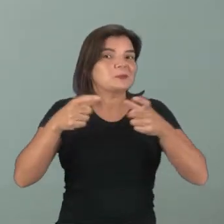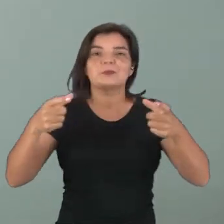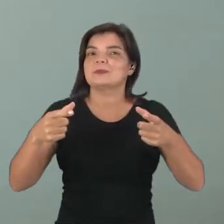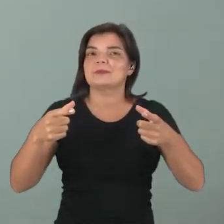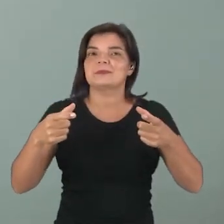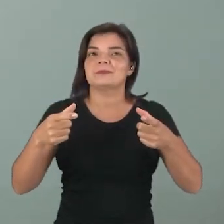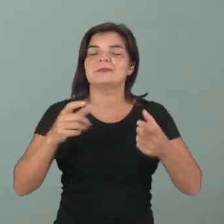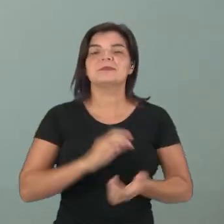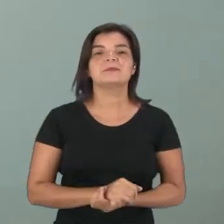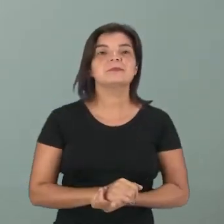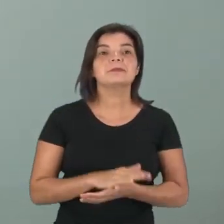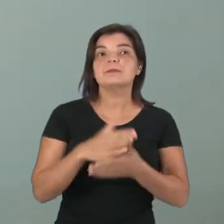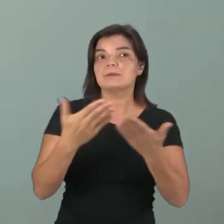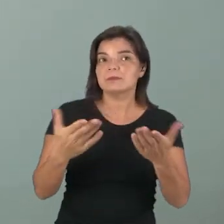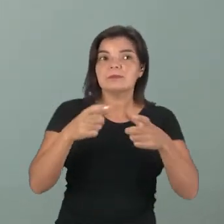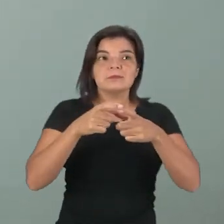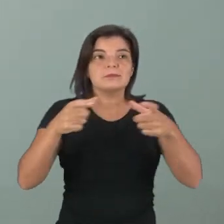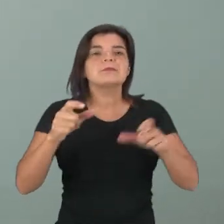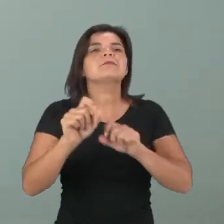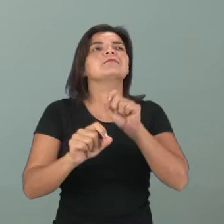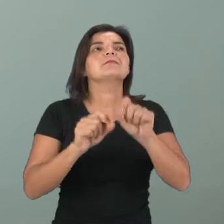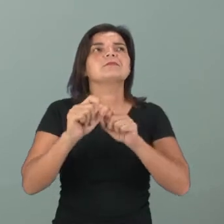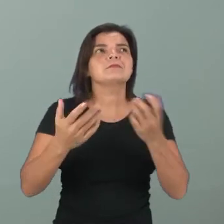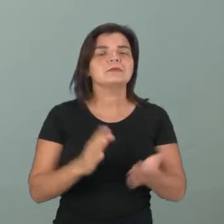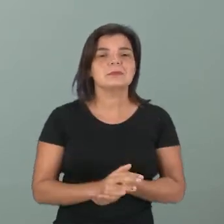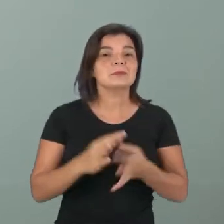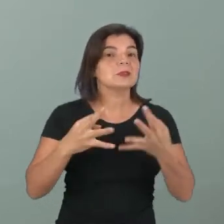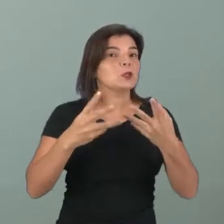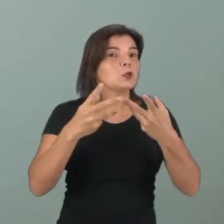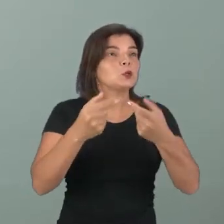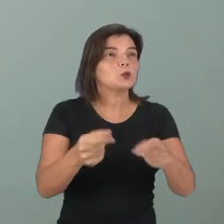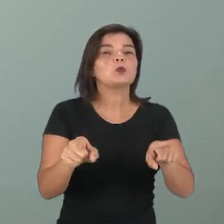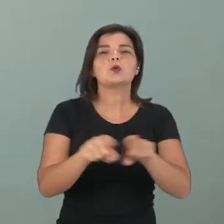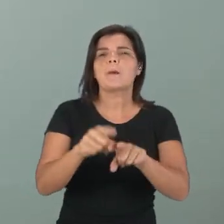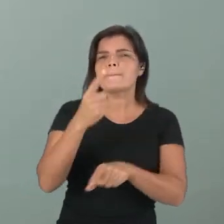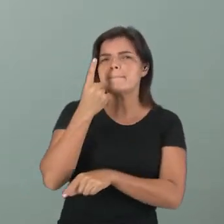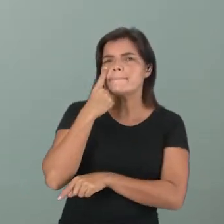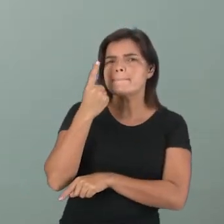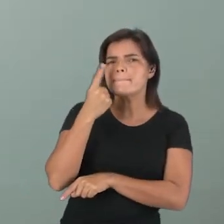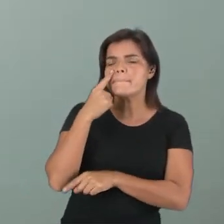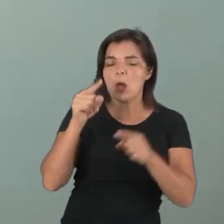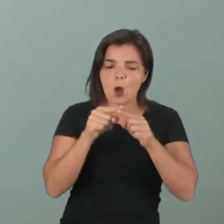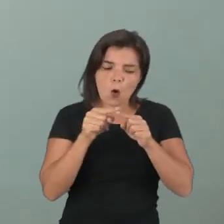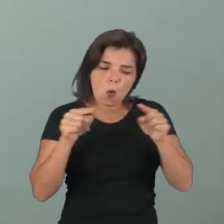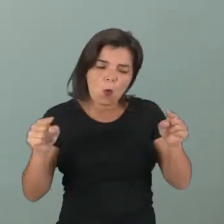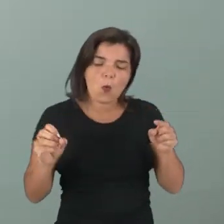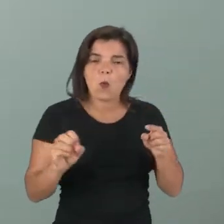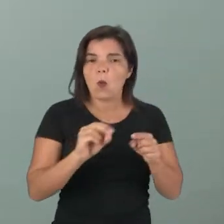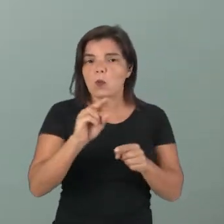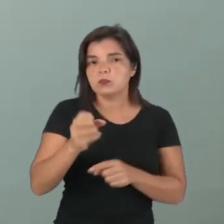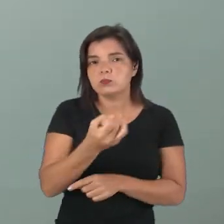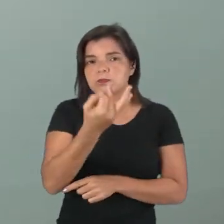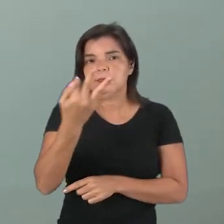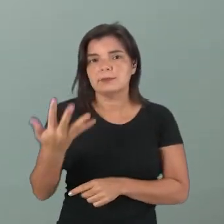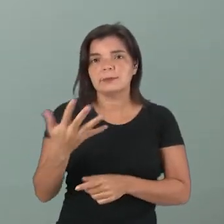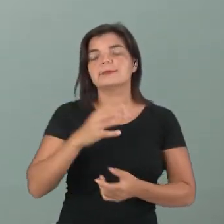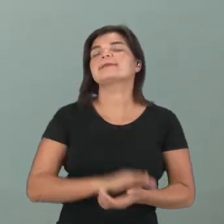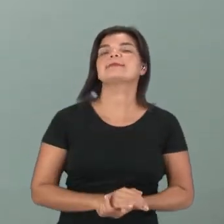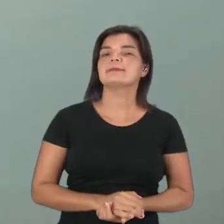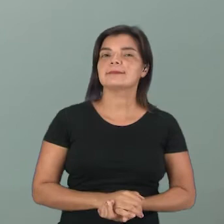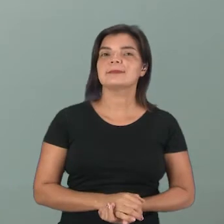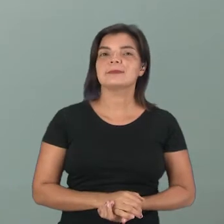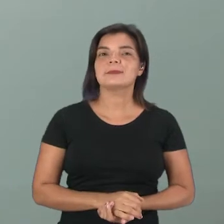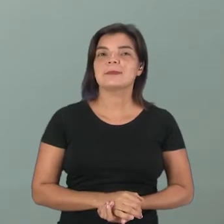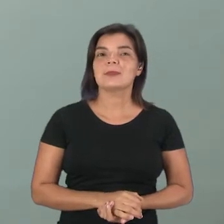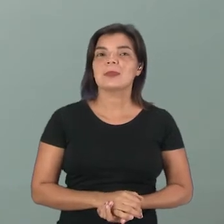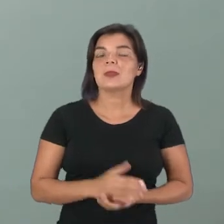grandeza. Então, grandeza é o quê? É tudo que nós podemos medir ou quantificar. Isso